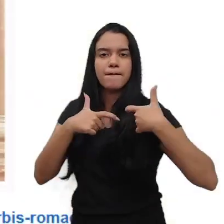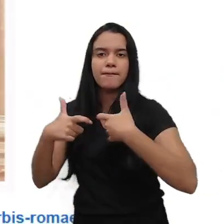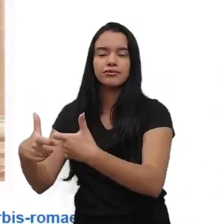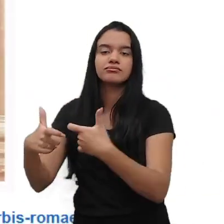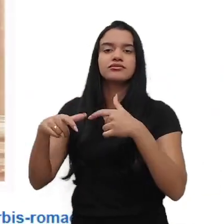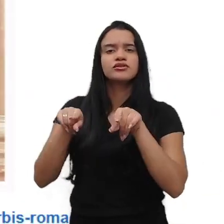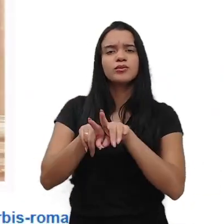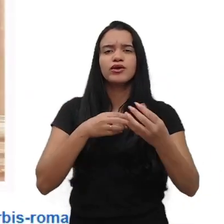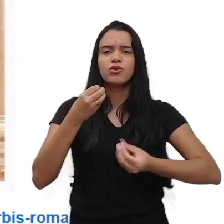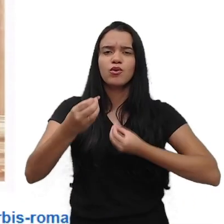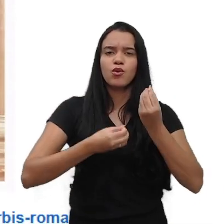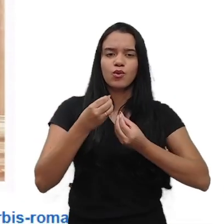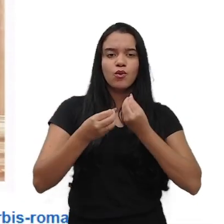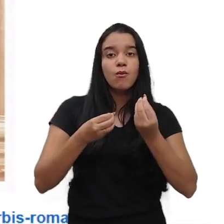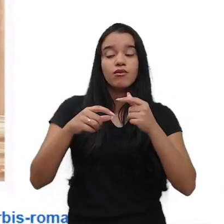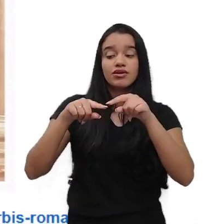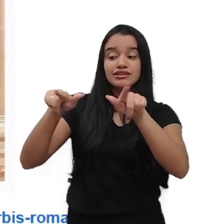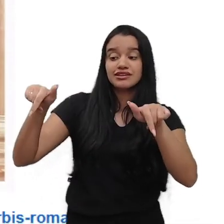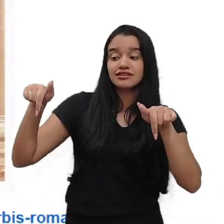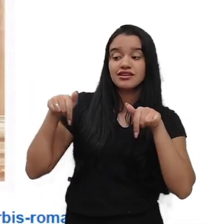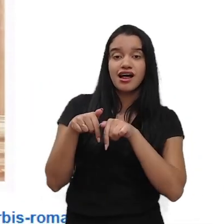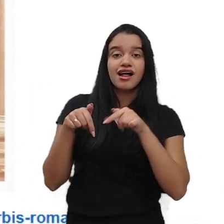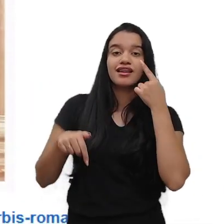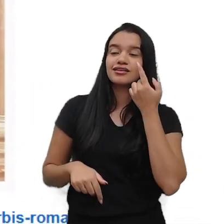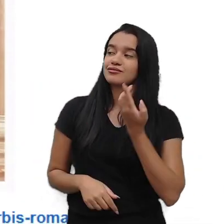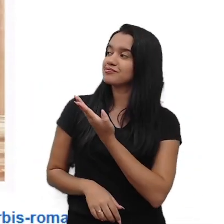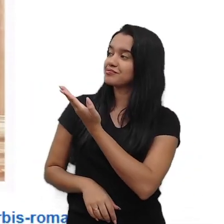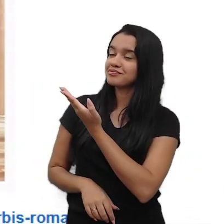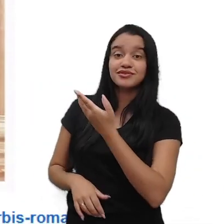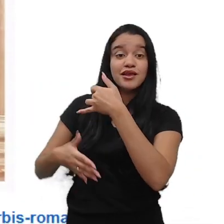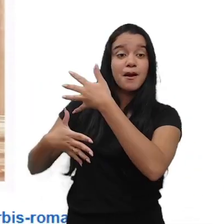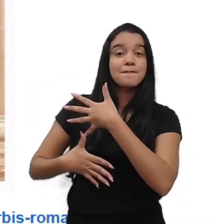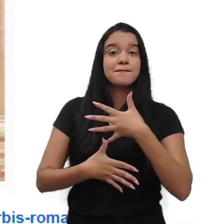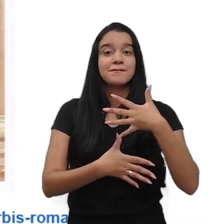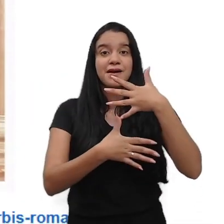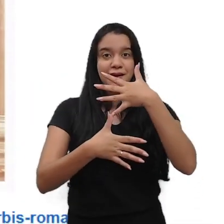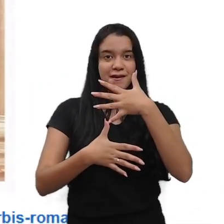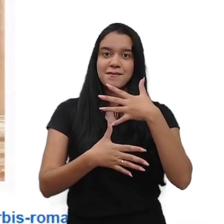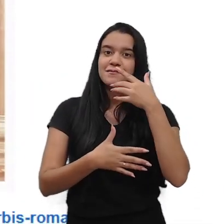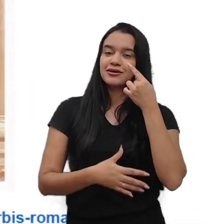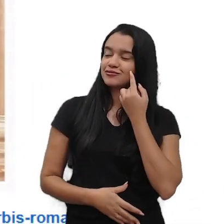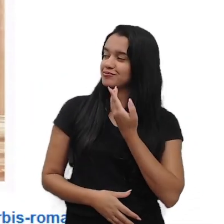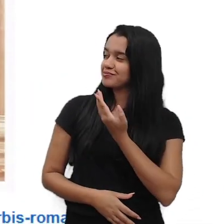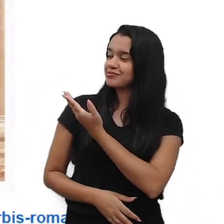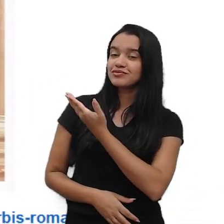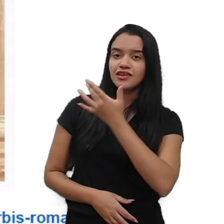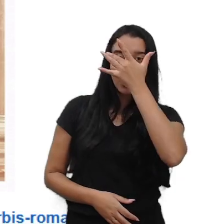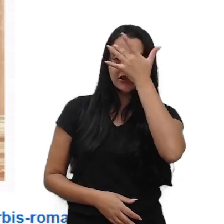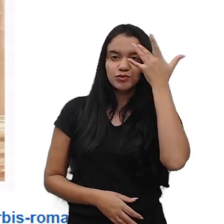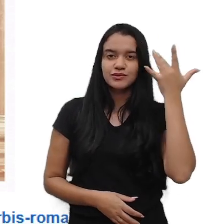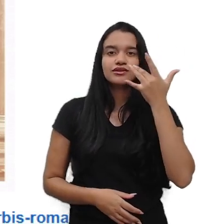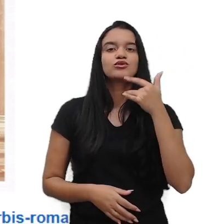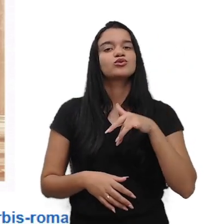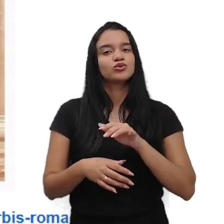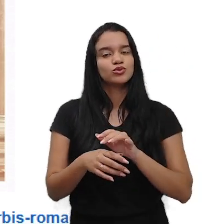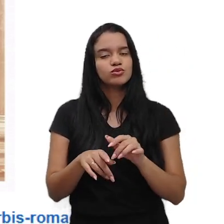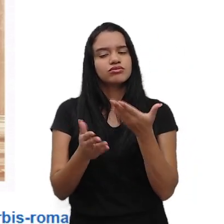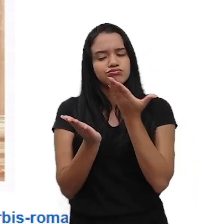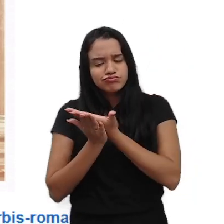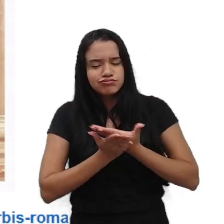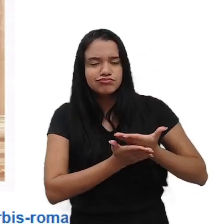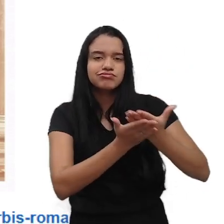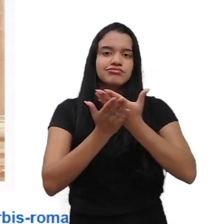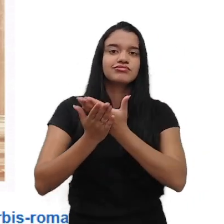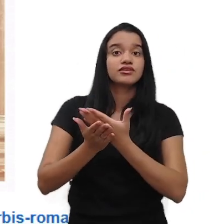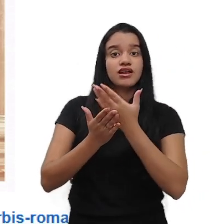de como era a sala onde ficava esse mapa, né? A gente vê ali, né, um pessoal estudando, era uma biblioteca, uma